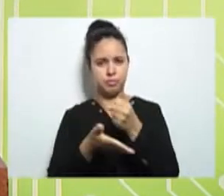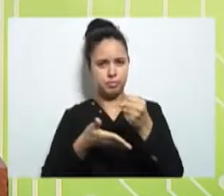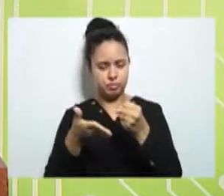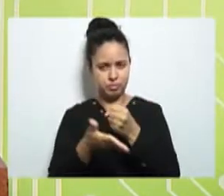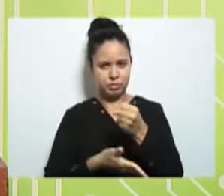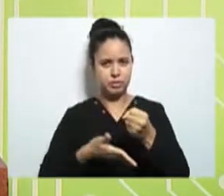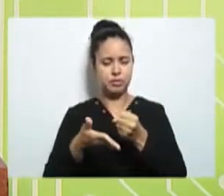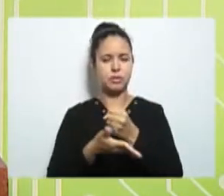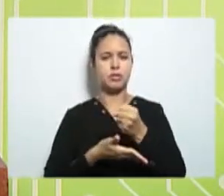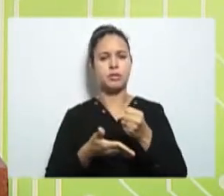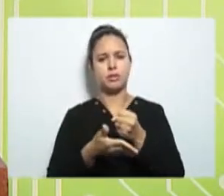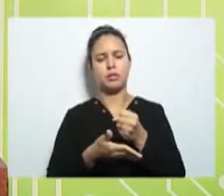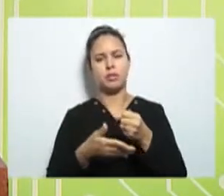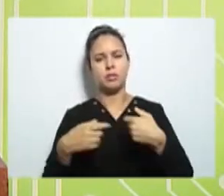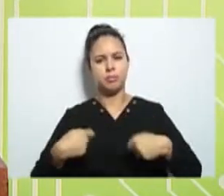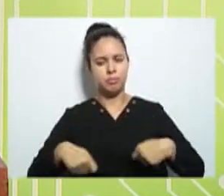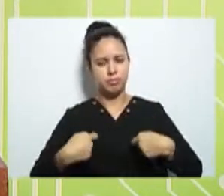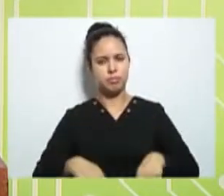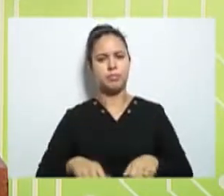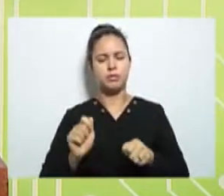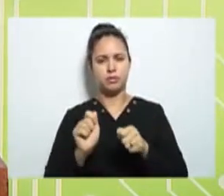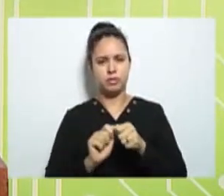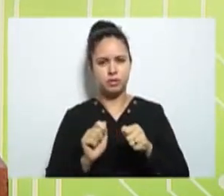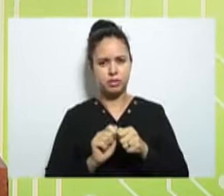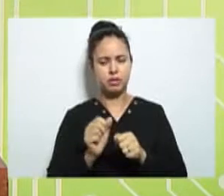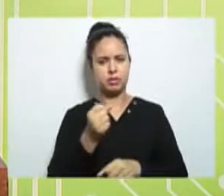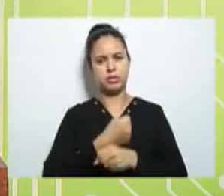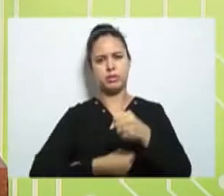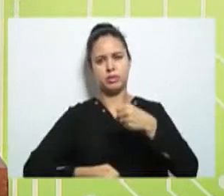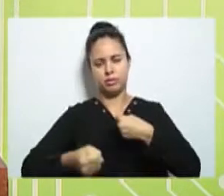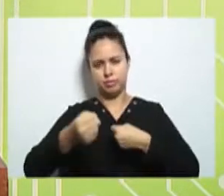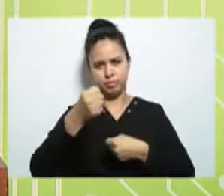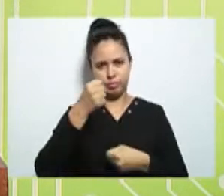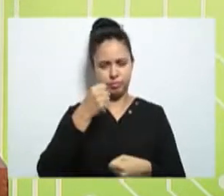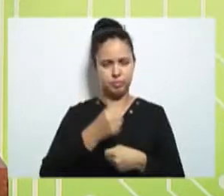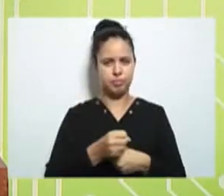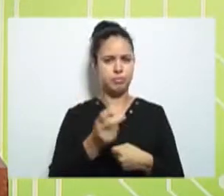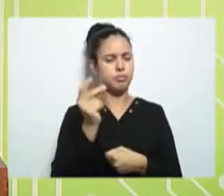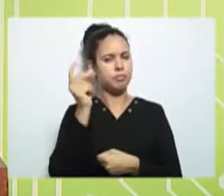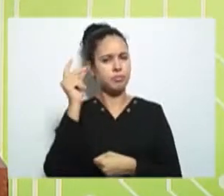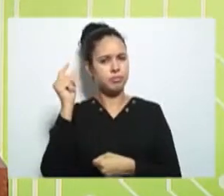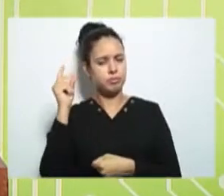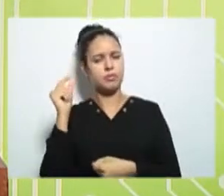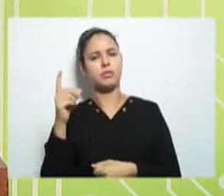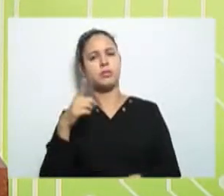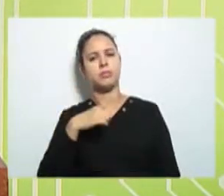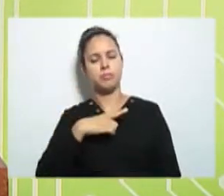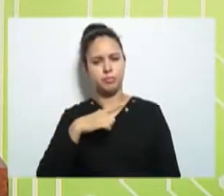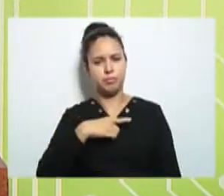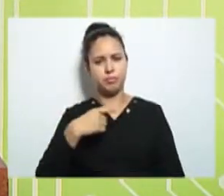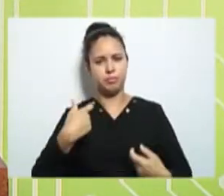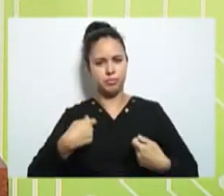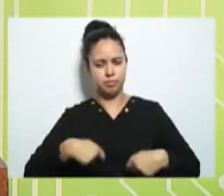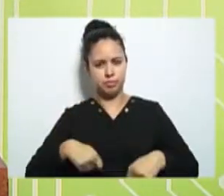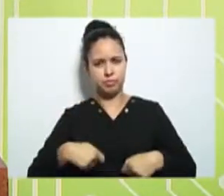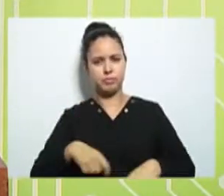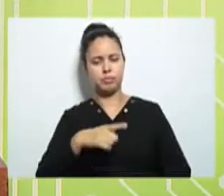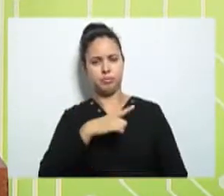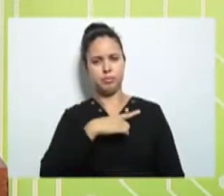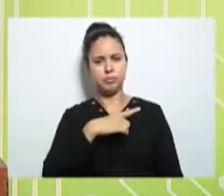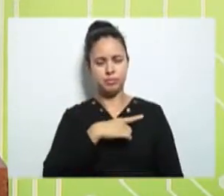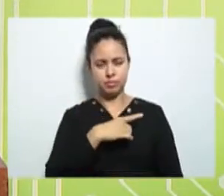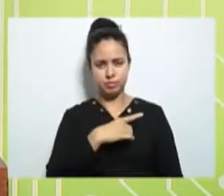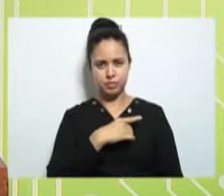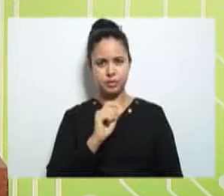que fazer lá na década de 90, na década de 2000, ano 2000, 2005 mais ou menos, a gente tinha que ter um cursinho de informática básica, né, para poder